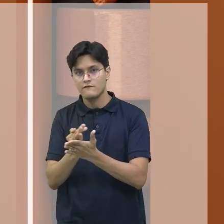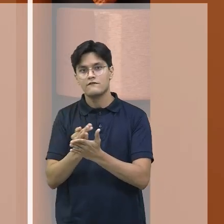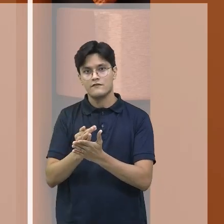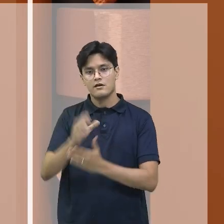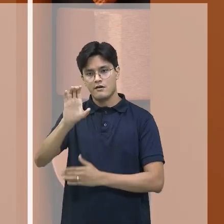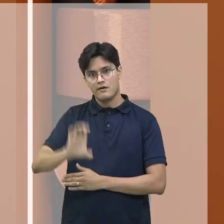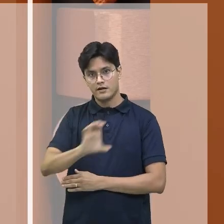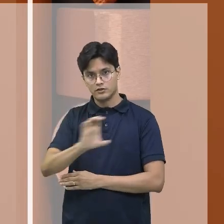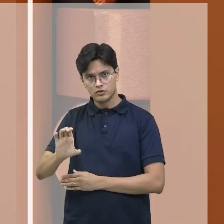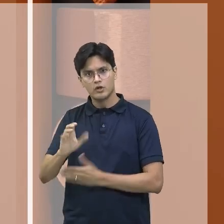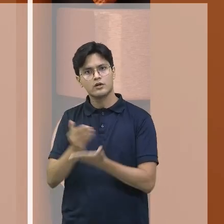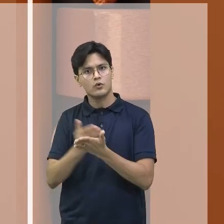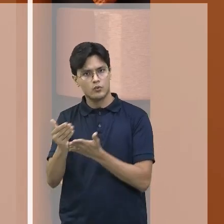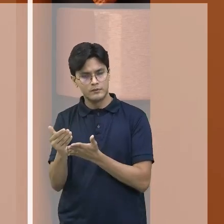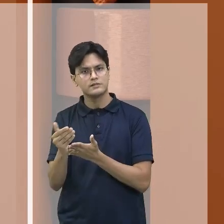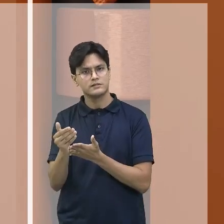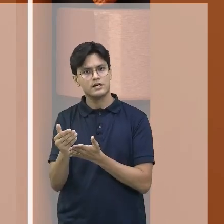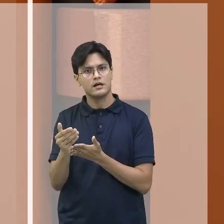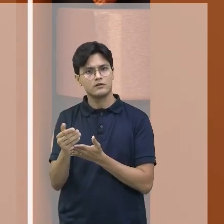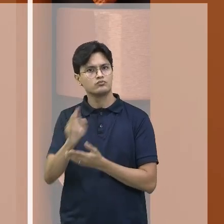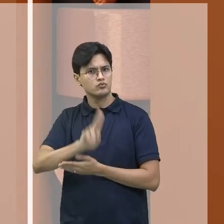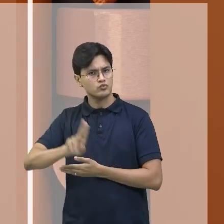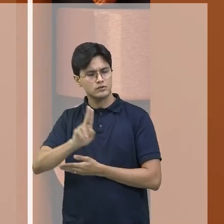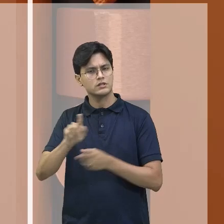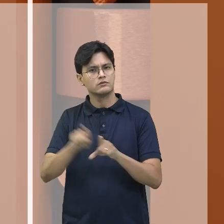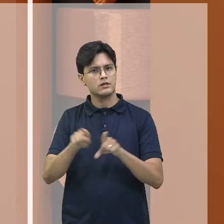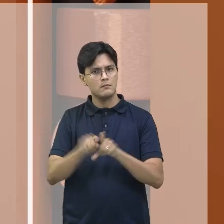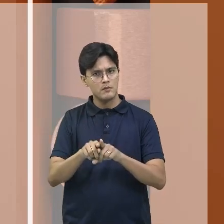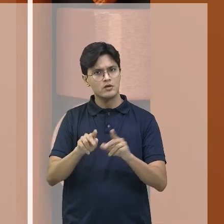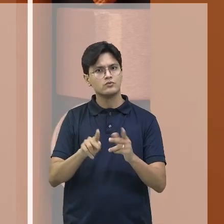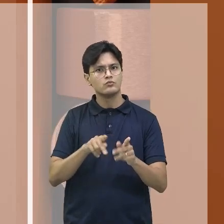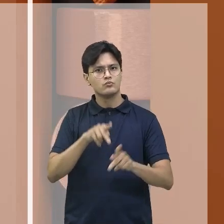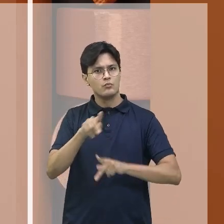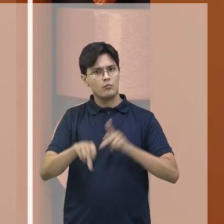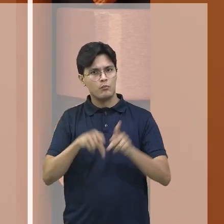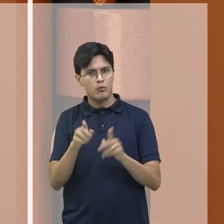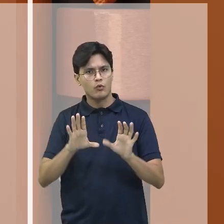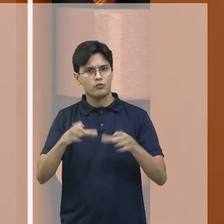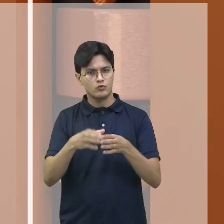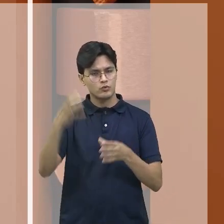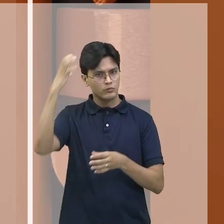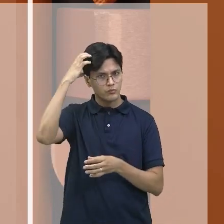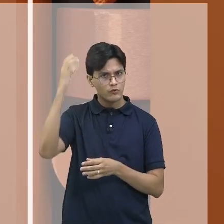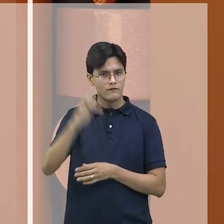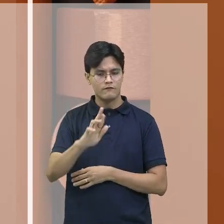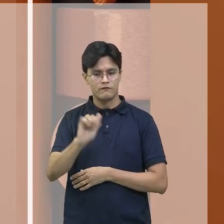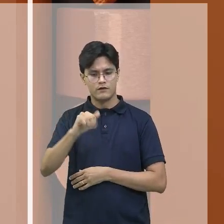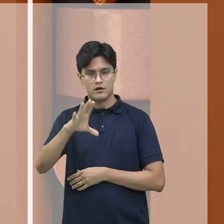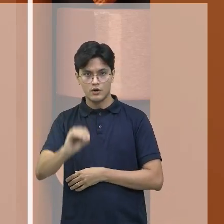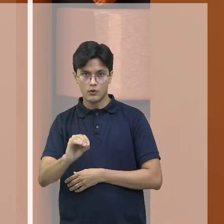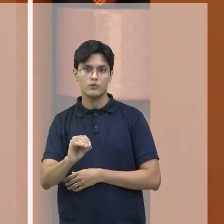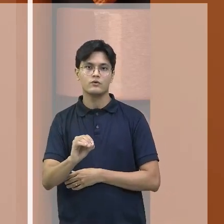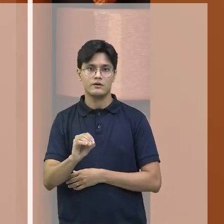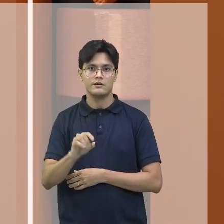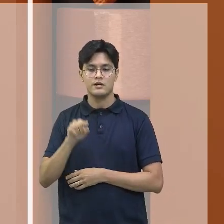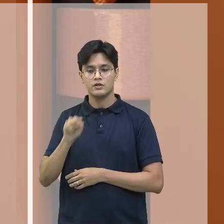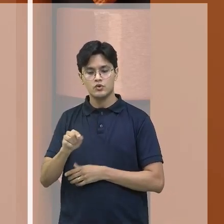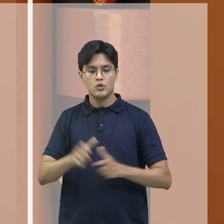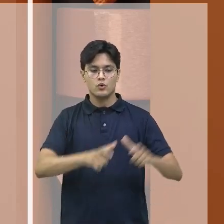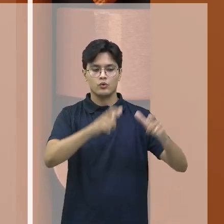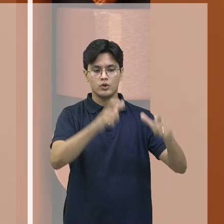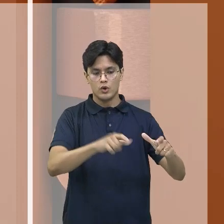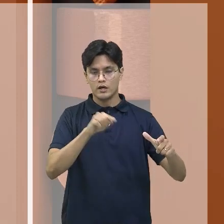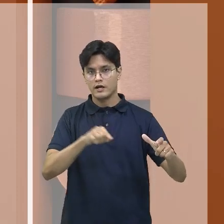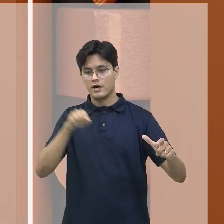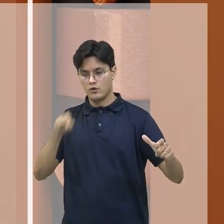dos francos, tá certo? A partir do momento em que Clovis se converte, então, a esse cristianismo. E em cada localidade que ele conquistar, ele já